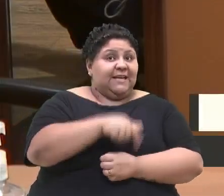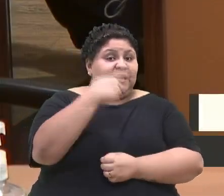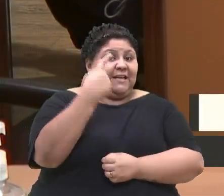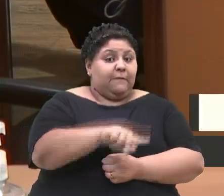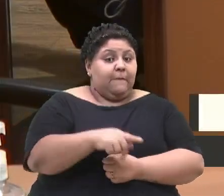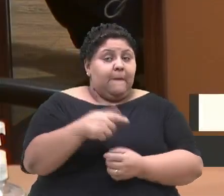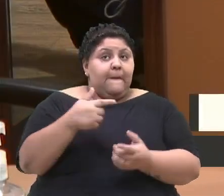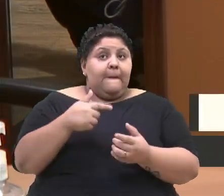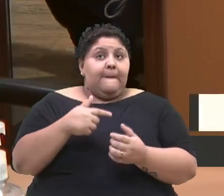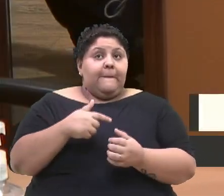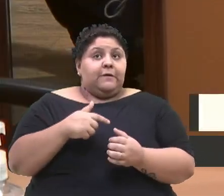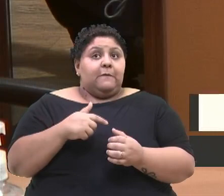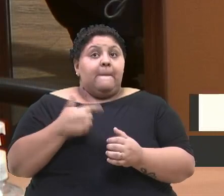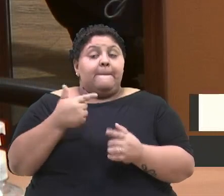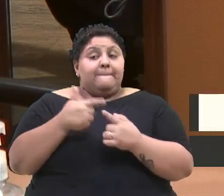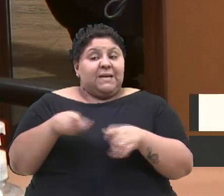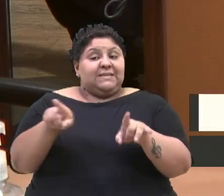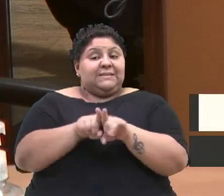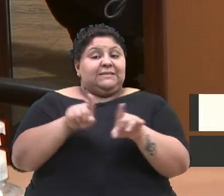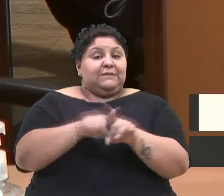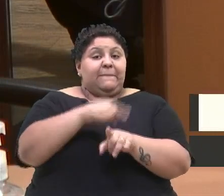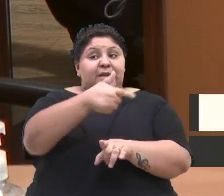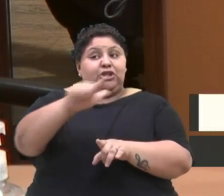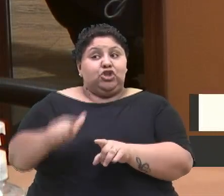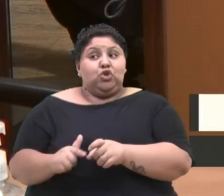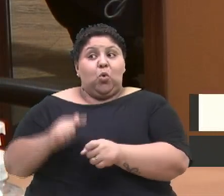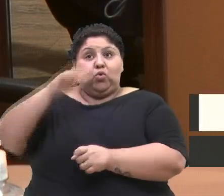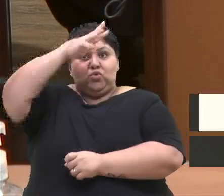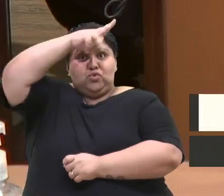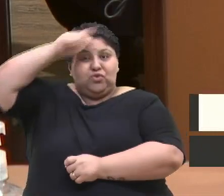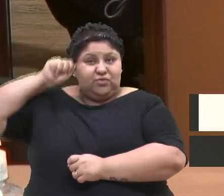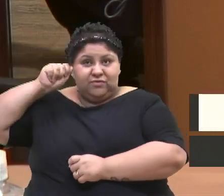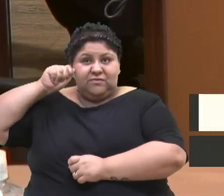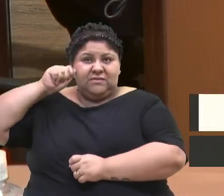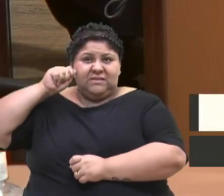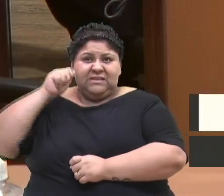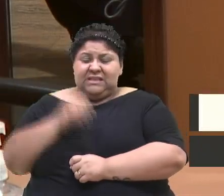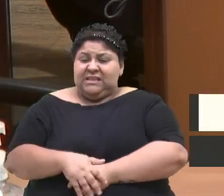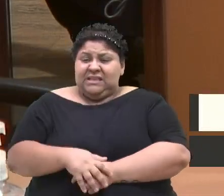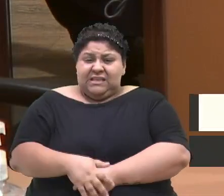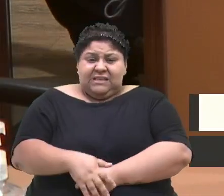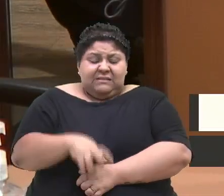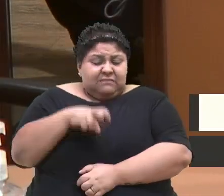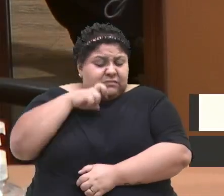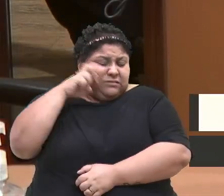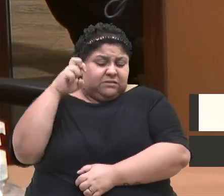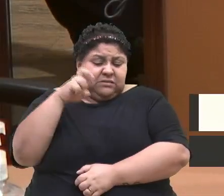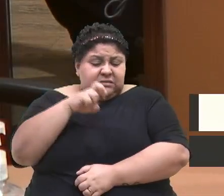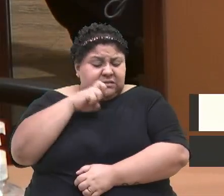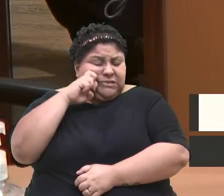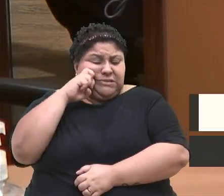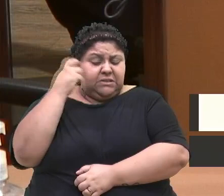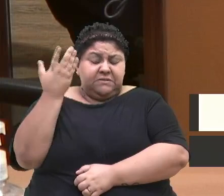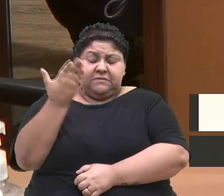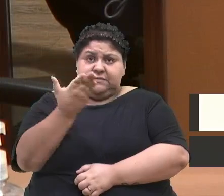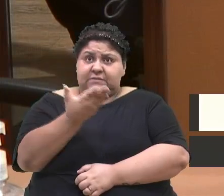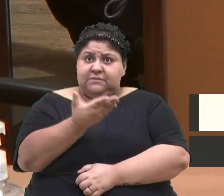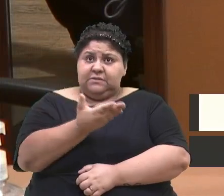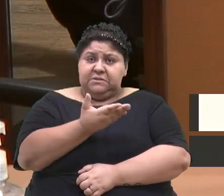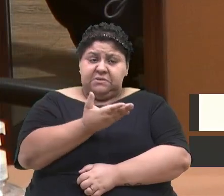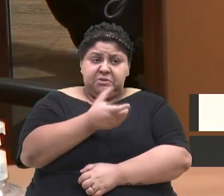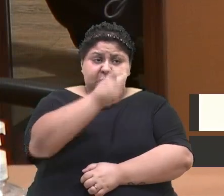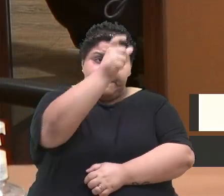vários municípios, né? A gente vê a situação dos animais e é constrangedor, né? Uma situação assim de um ser